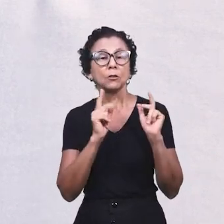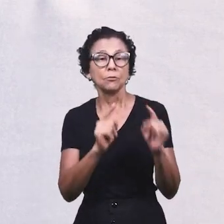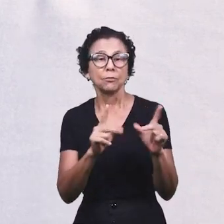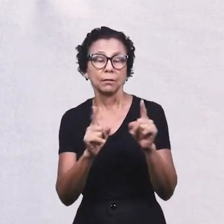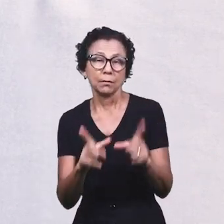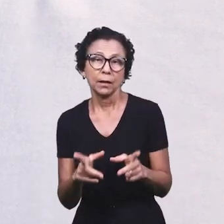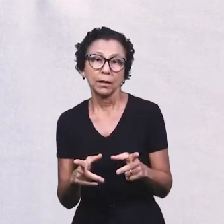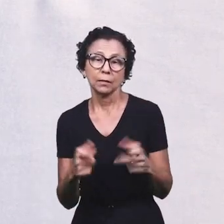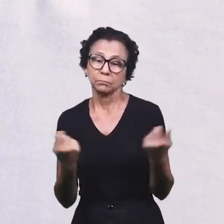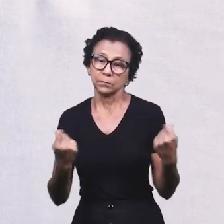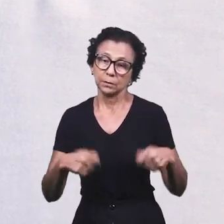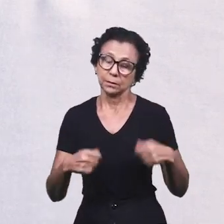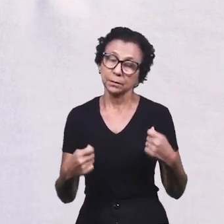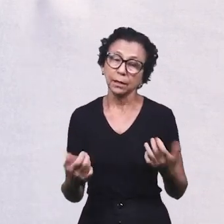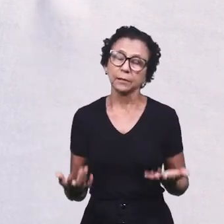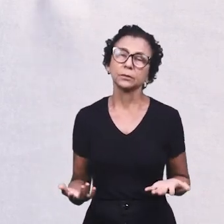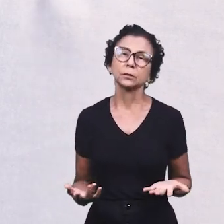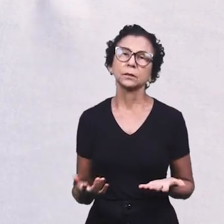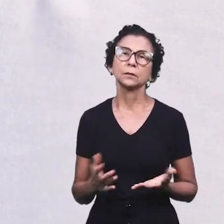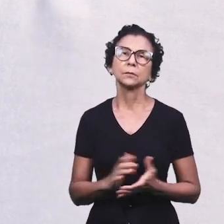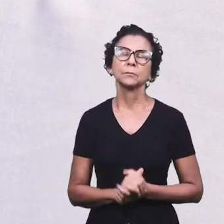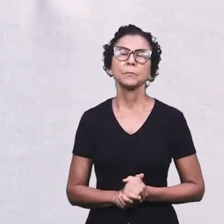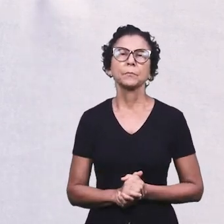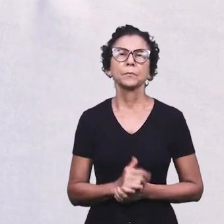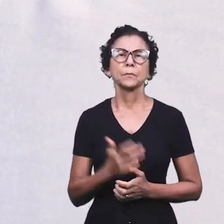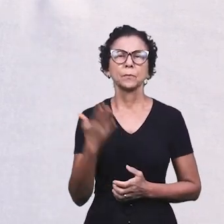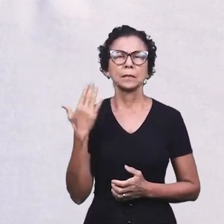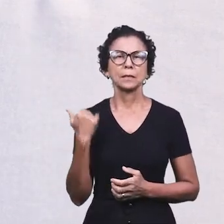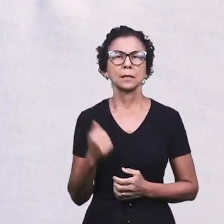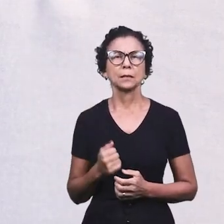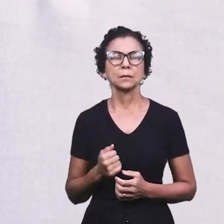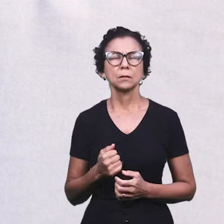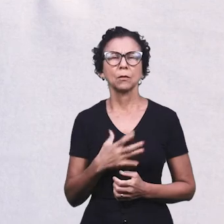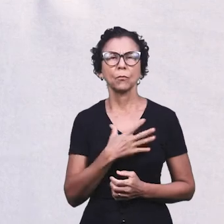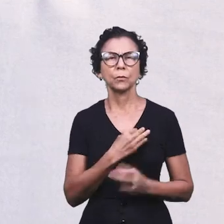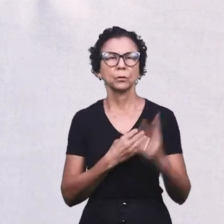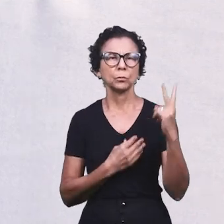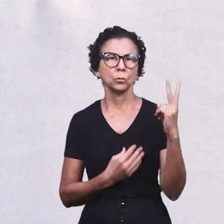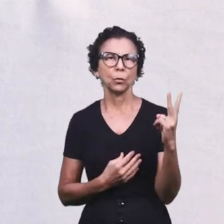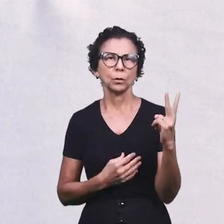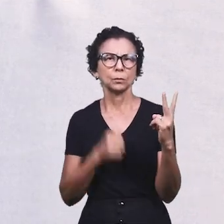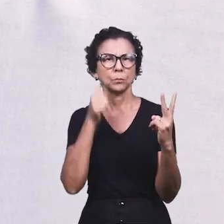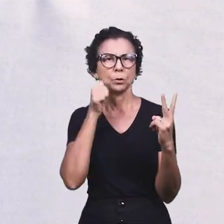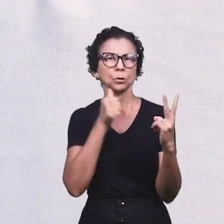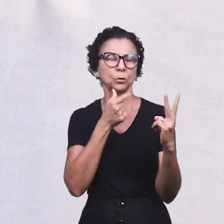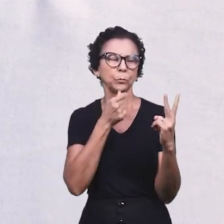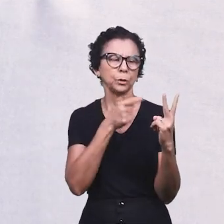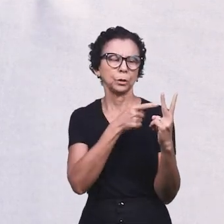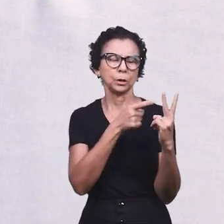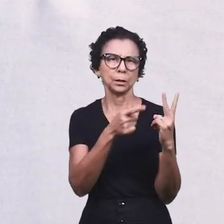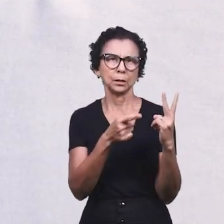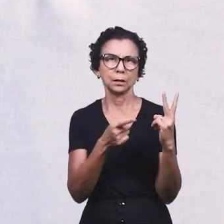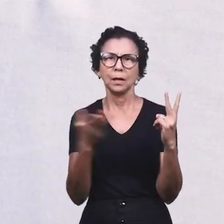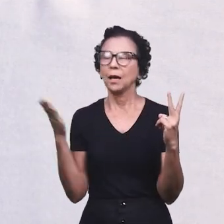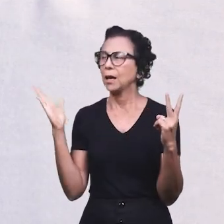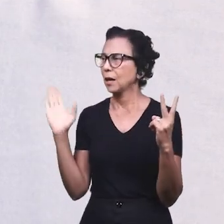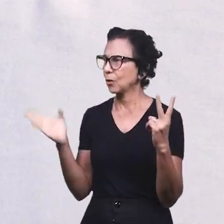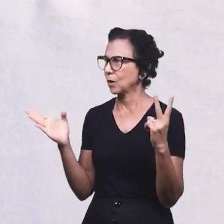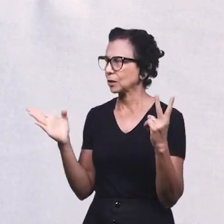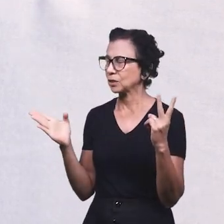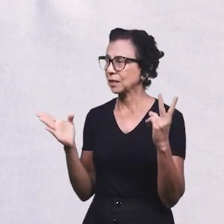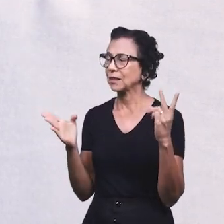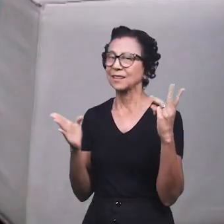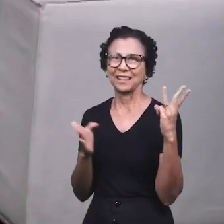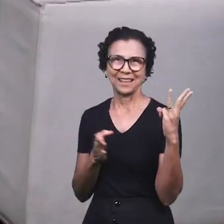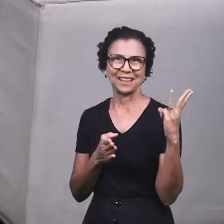necessidade, Então, eu tinha 2 filhos pequenos na época, o Leonardo e a Elisa, e... Hoje já são 3, né?